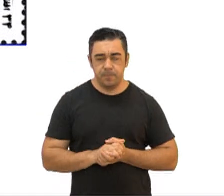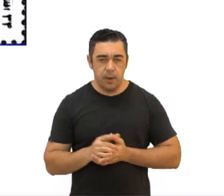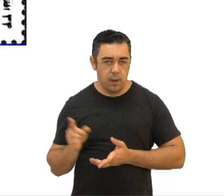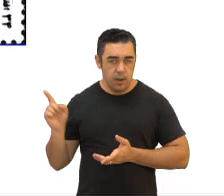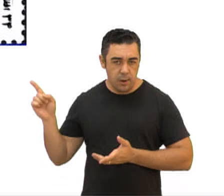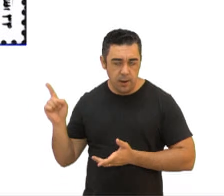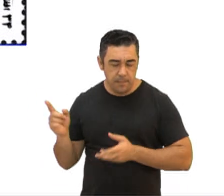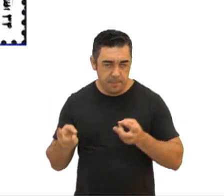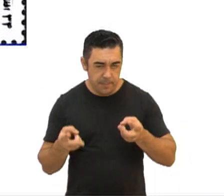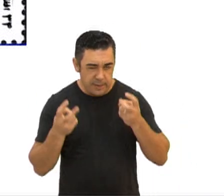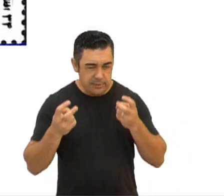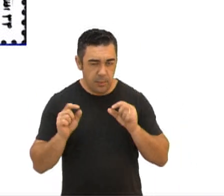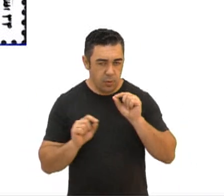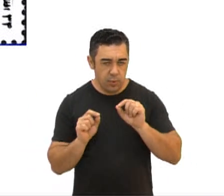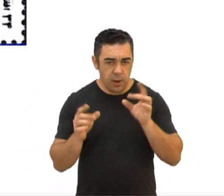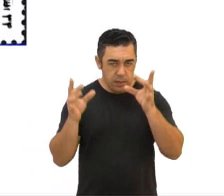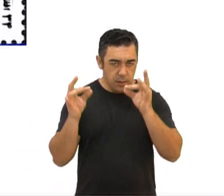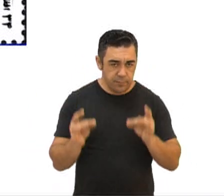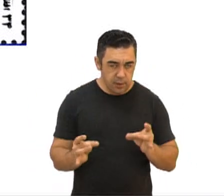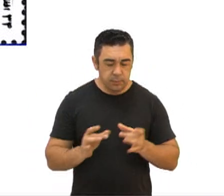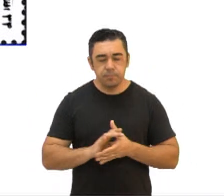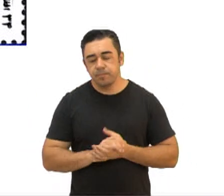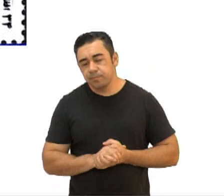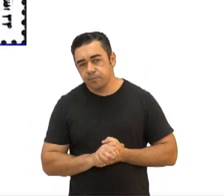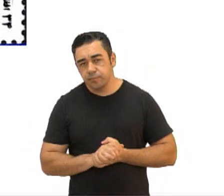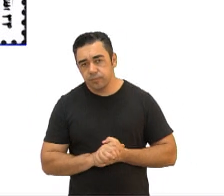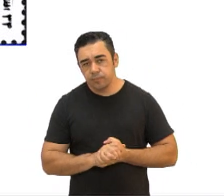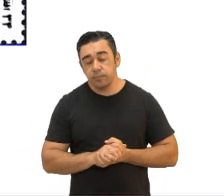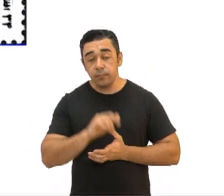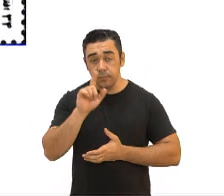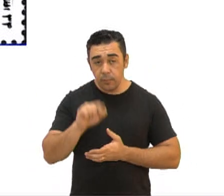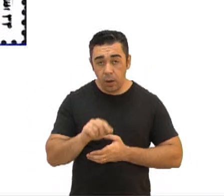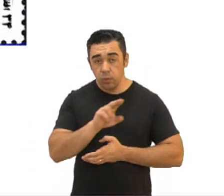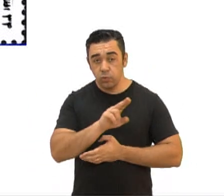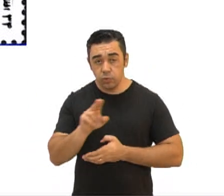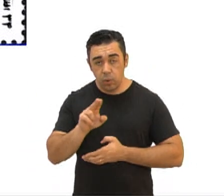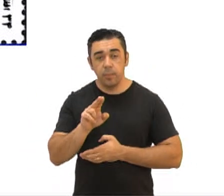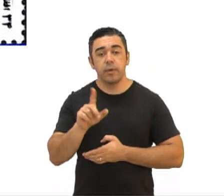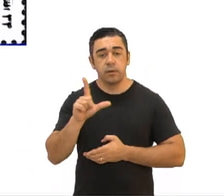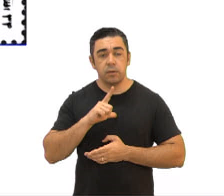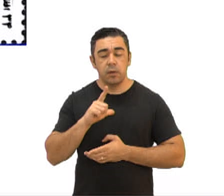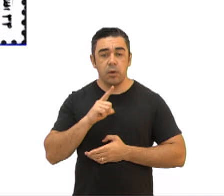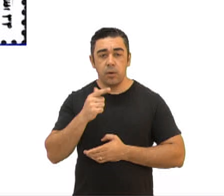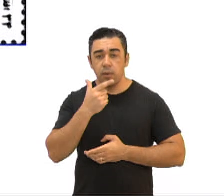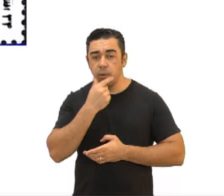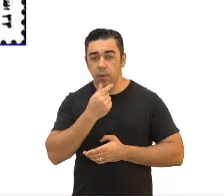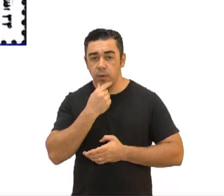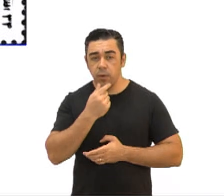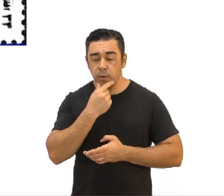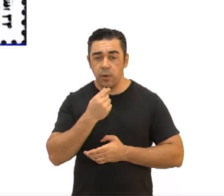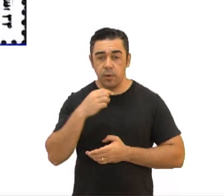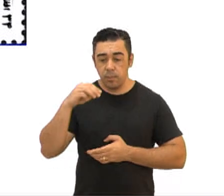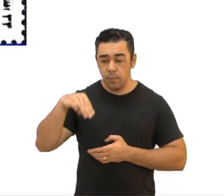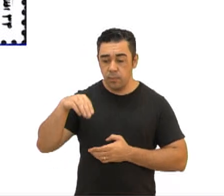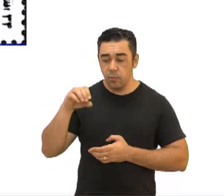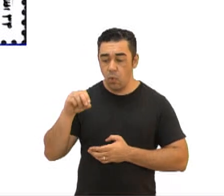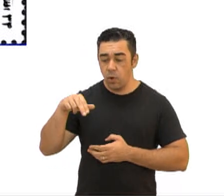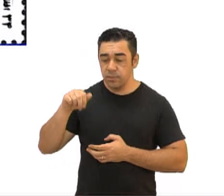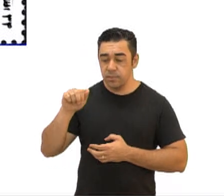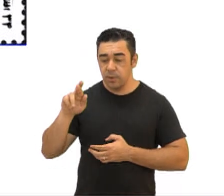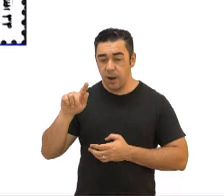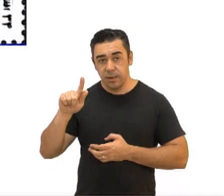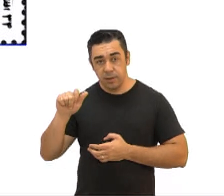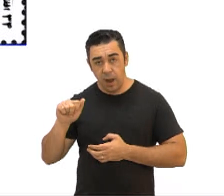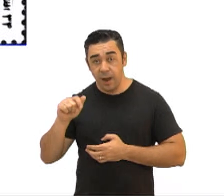observem aqui, vamos ler aqui a definição de sultão. Então, é uma denominação do título que tem os monarcas de certas